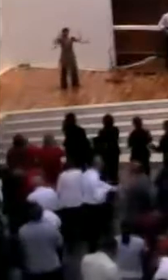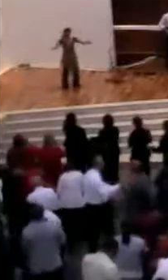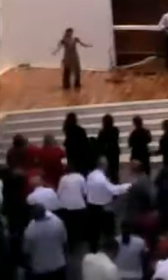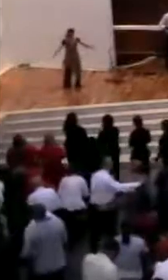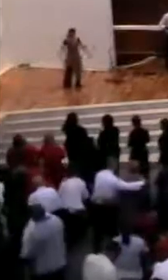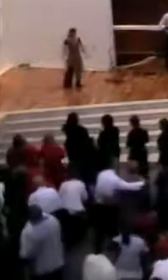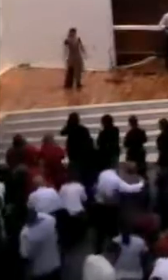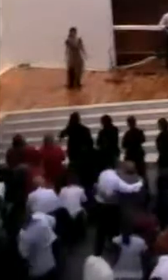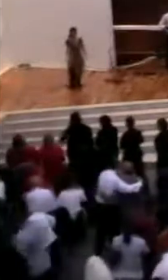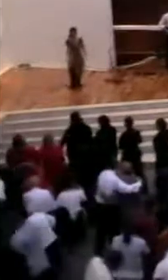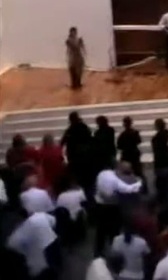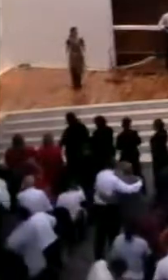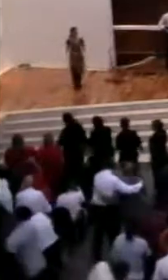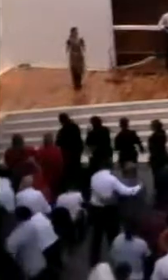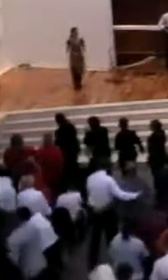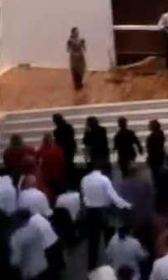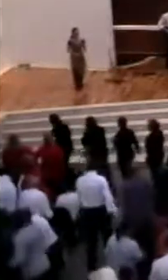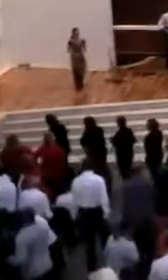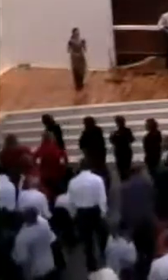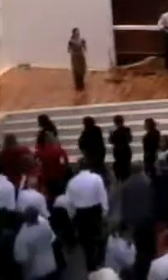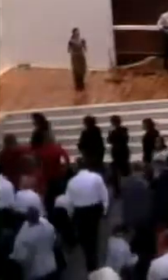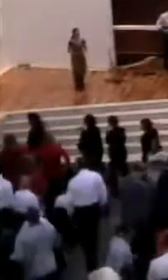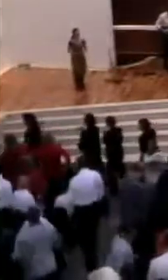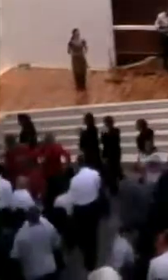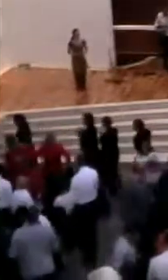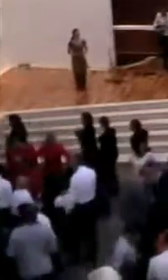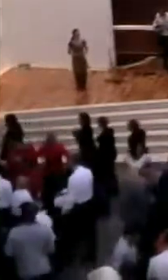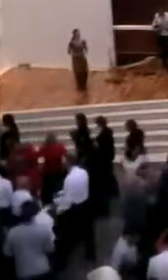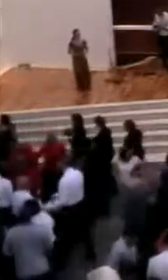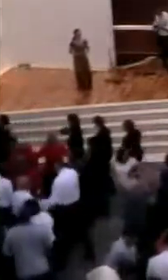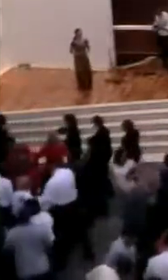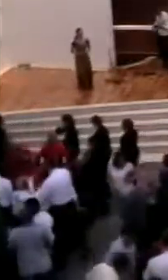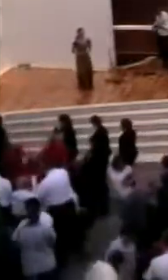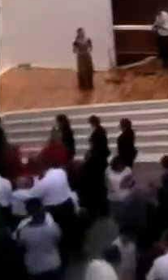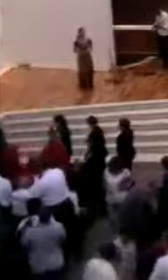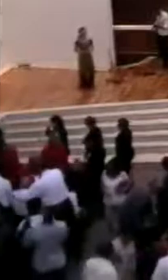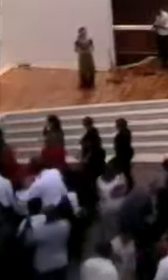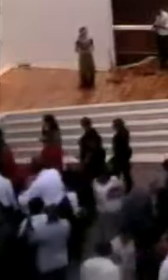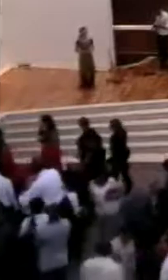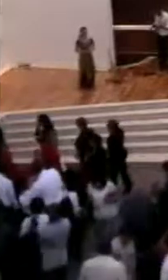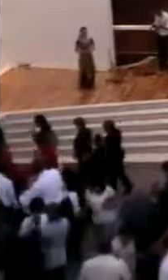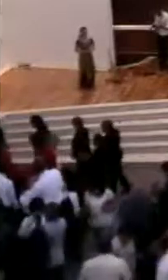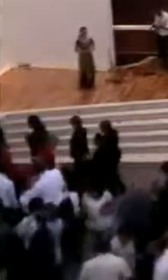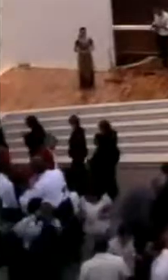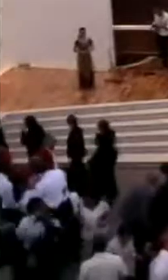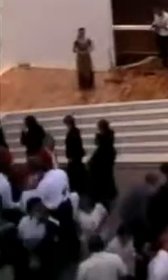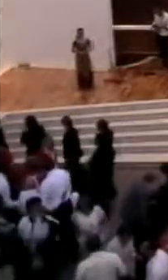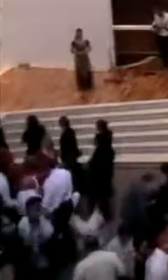Deus vos abençoe abundantemente. Não deixe de comprar sobremesa.